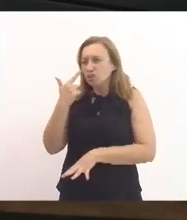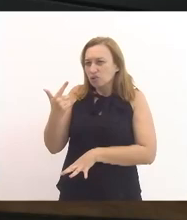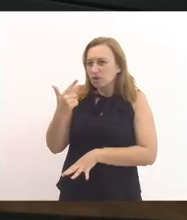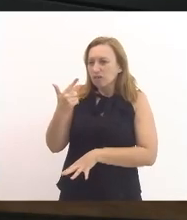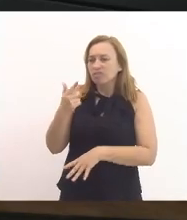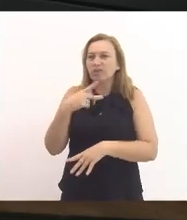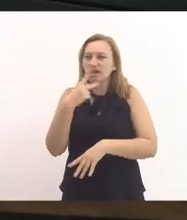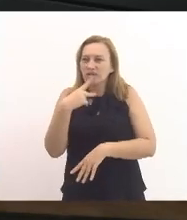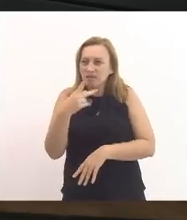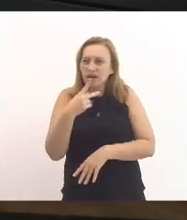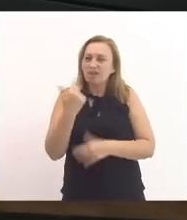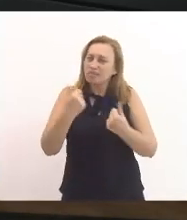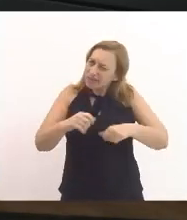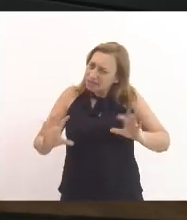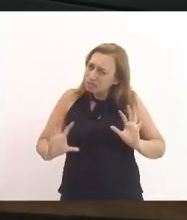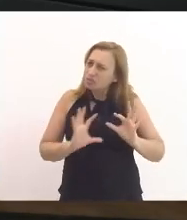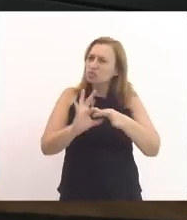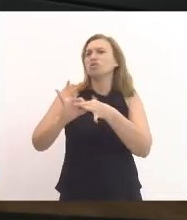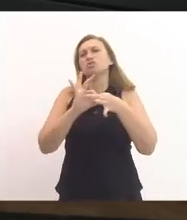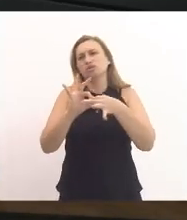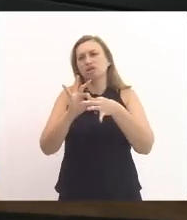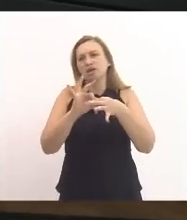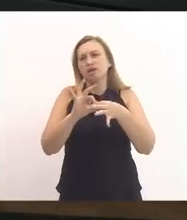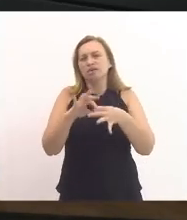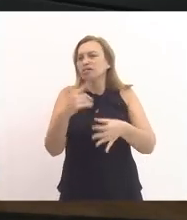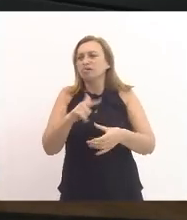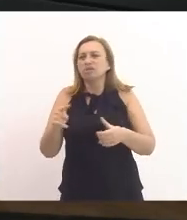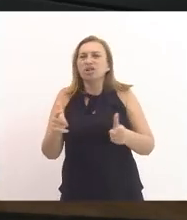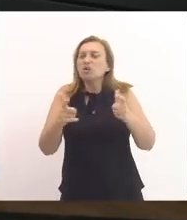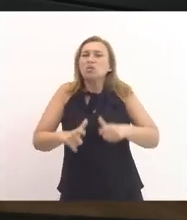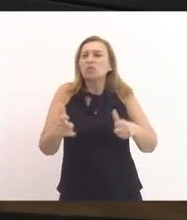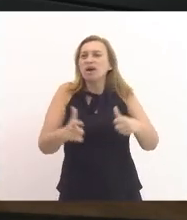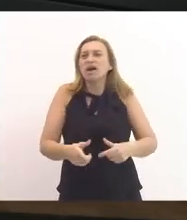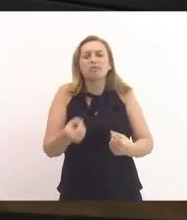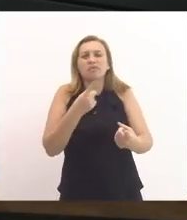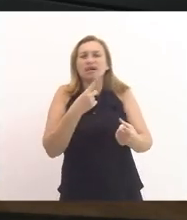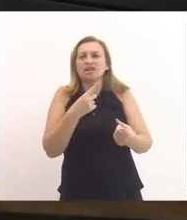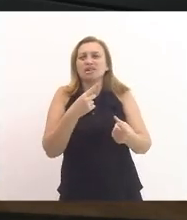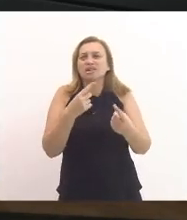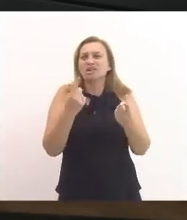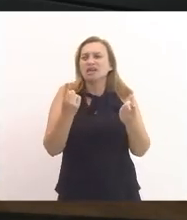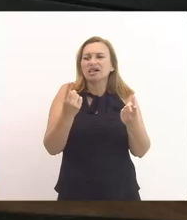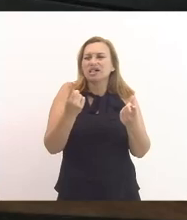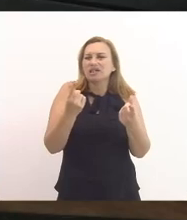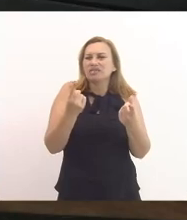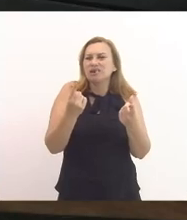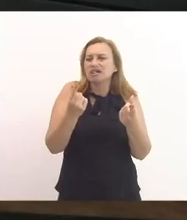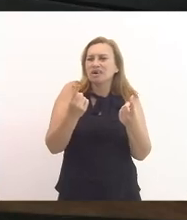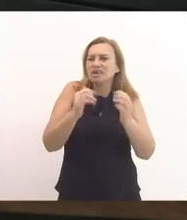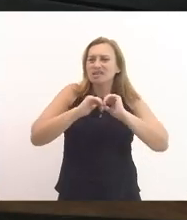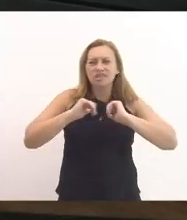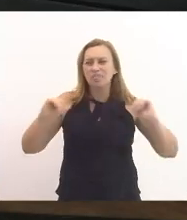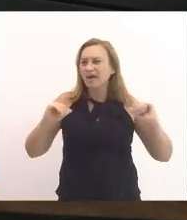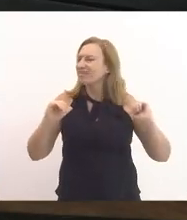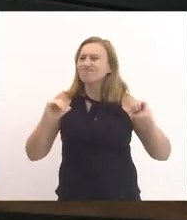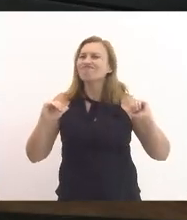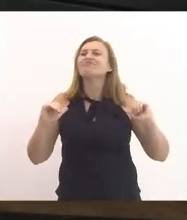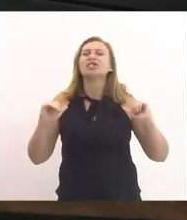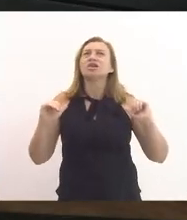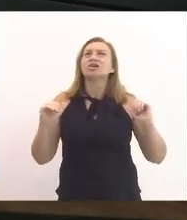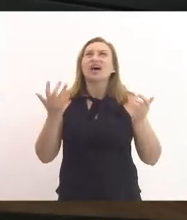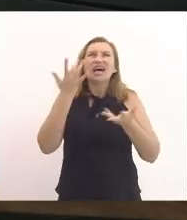pelos discursos vamos se unir gente não tem mais espaço para isso não tem mais espaço para